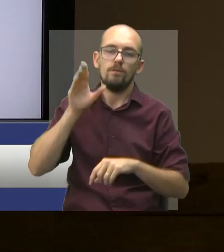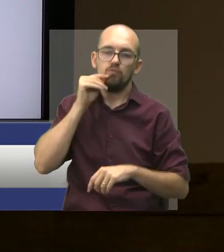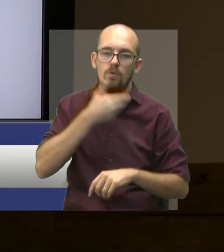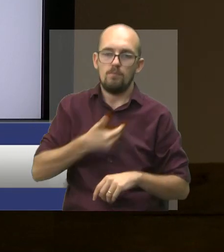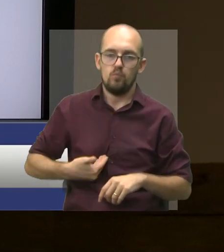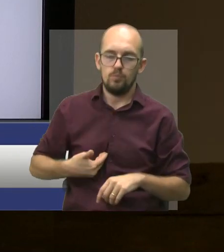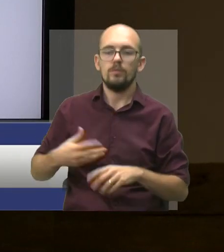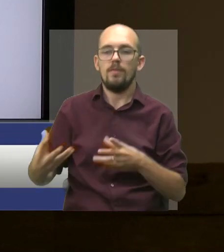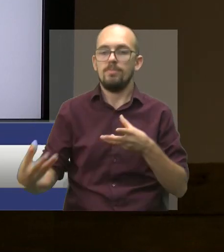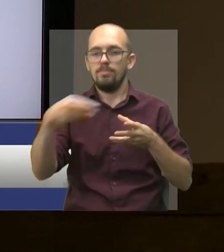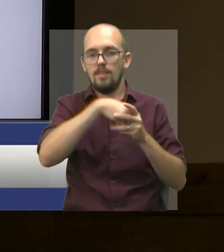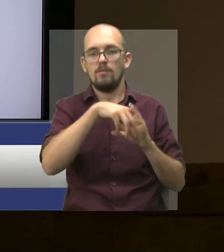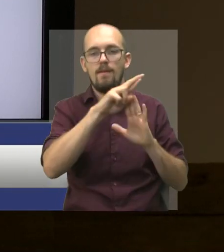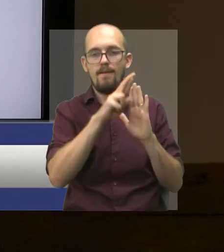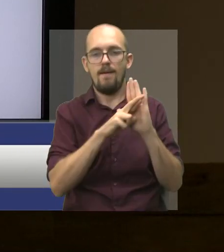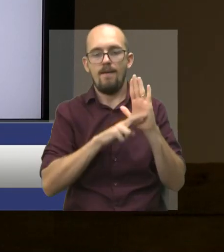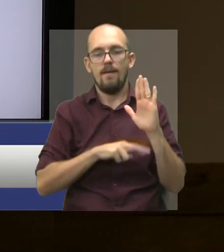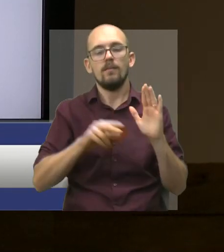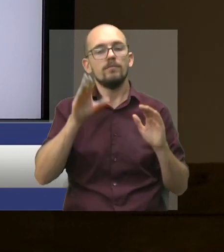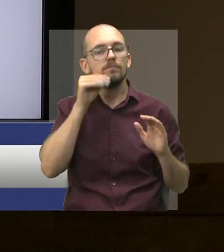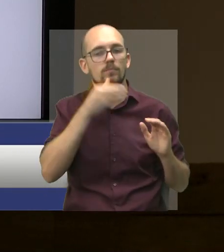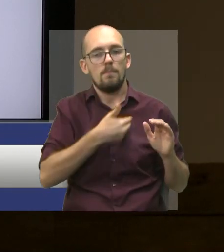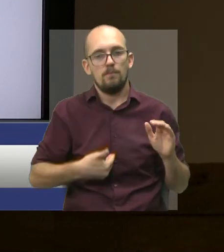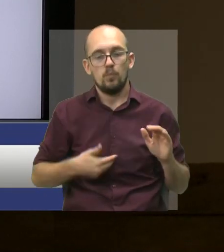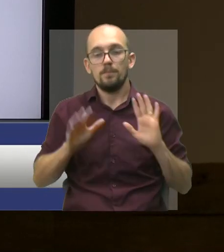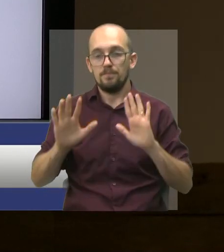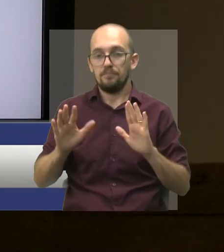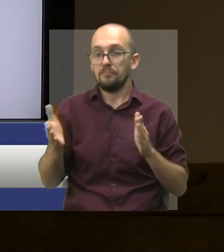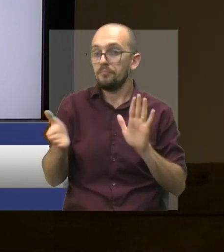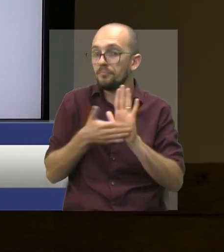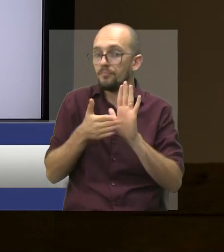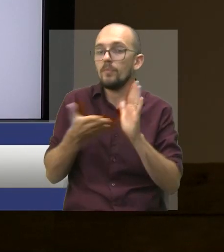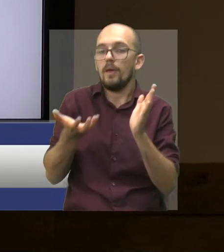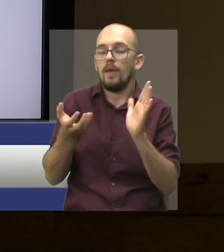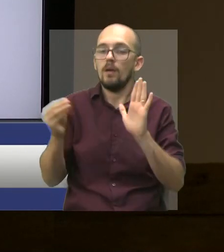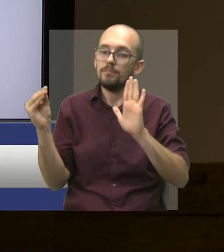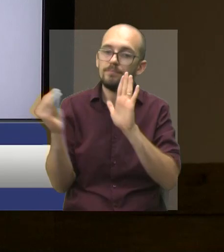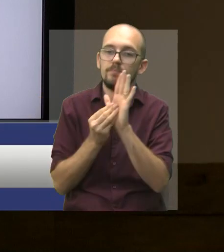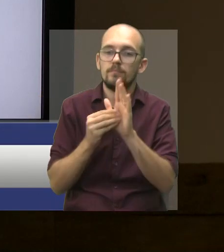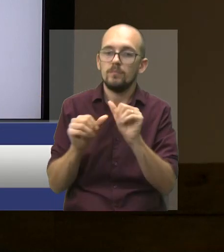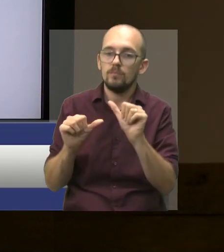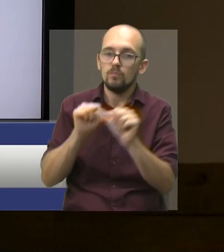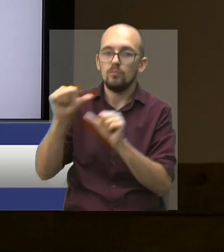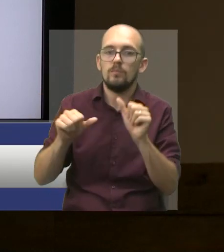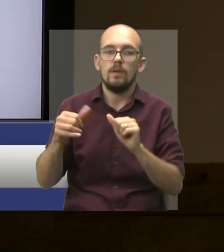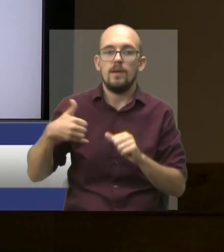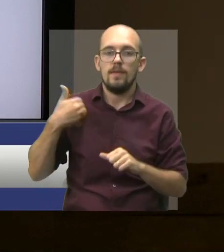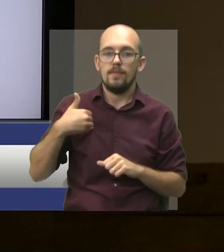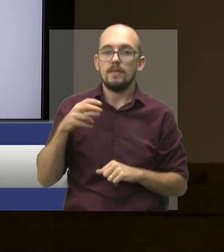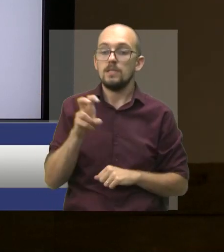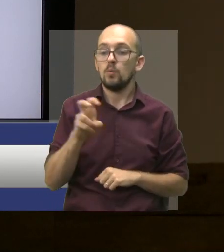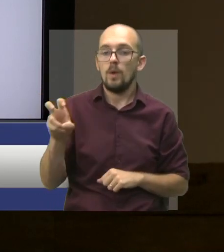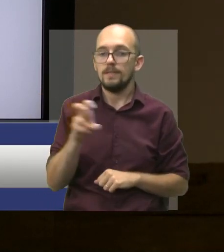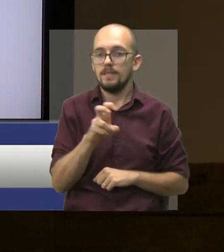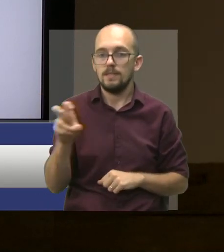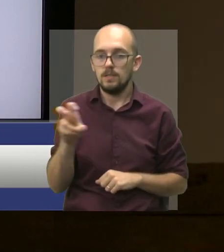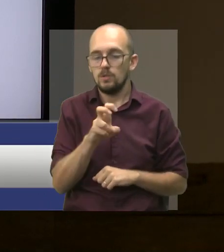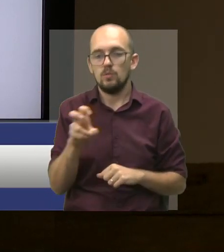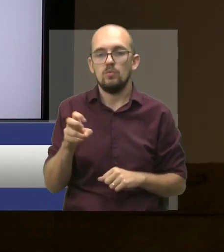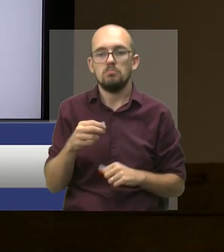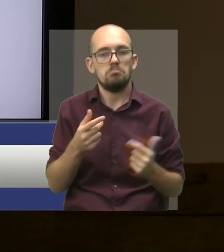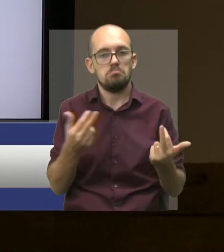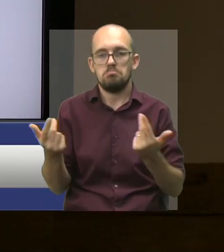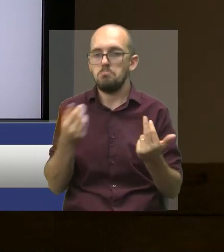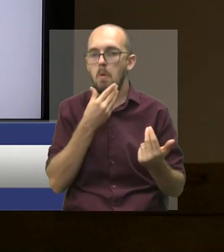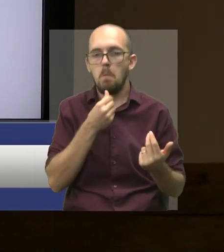servidores públicos. Nessa proposta, ele apresenta a idade mínima de 55 anos para ambos os sexos,